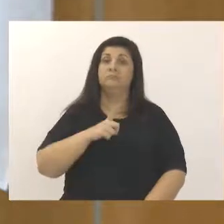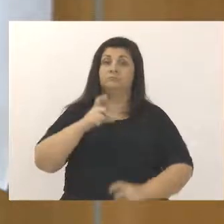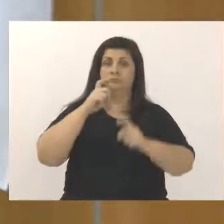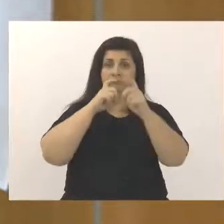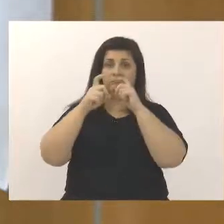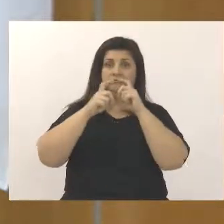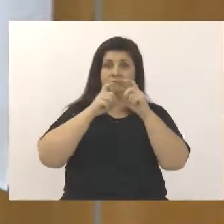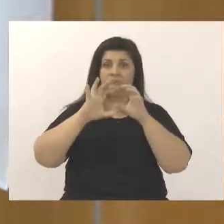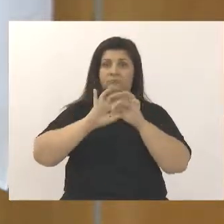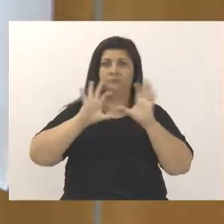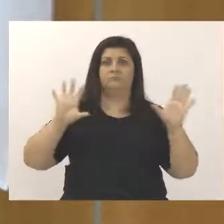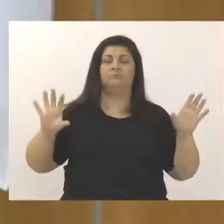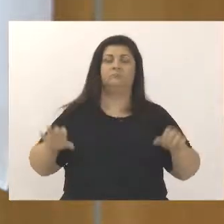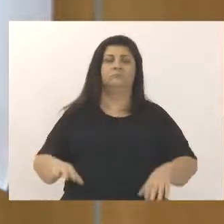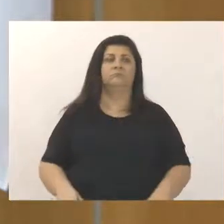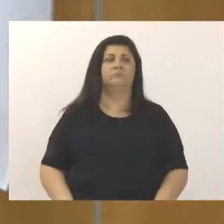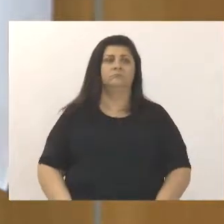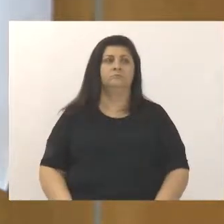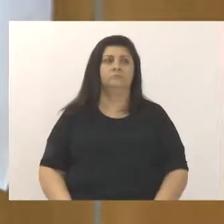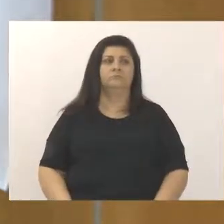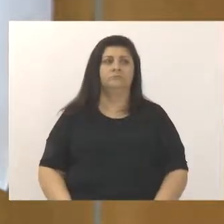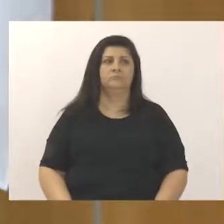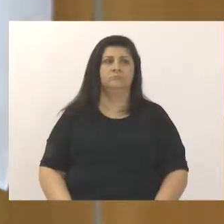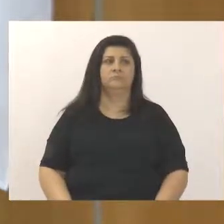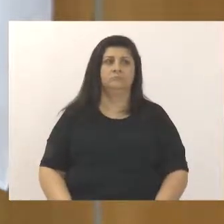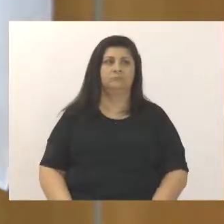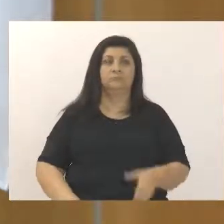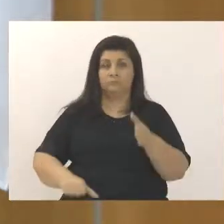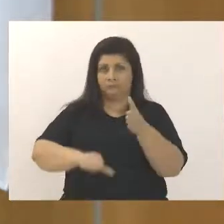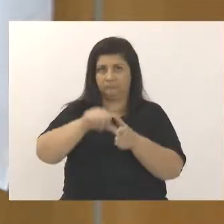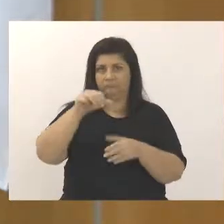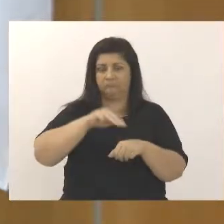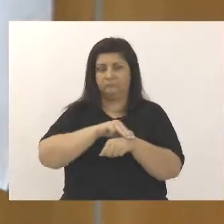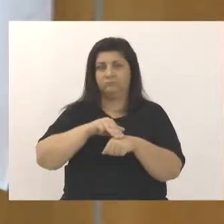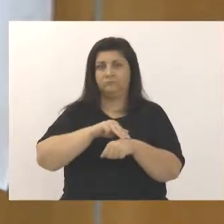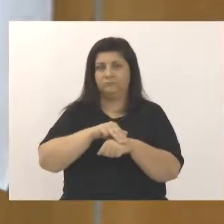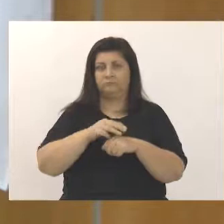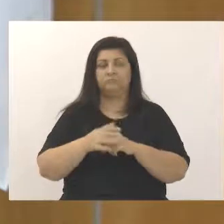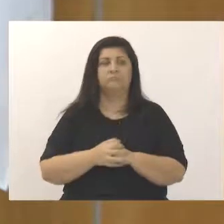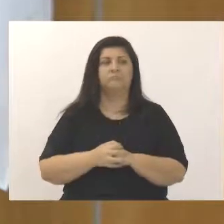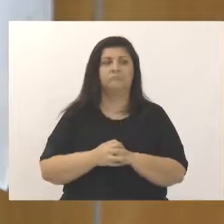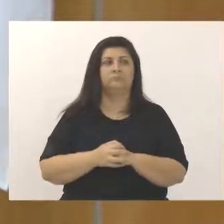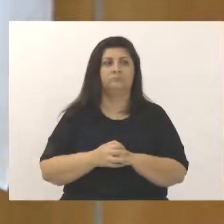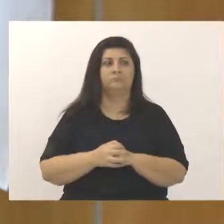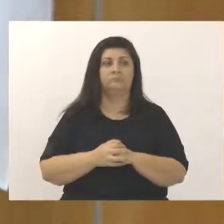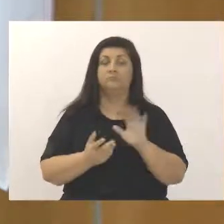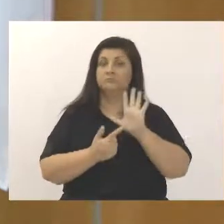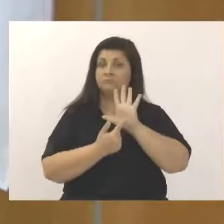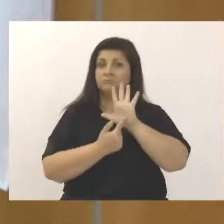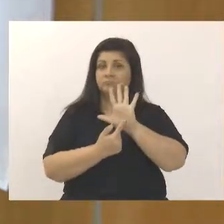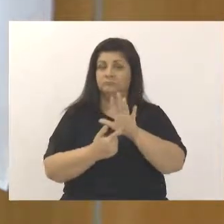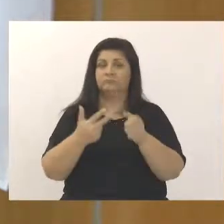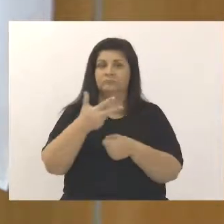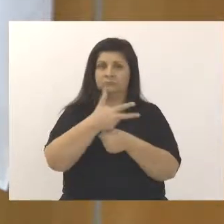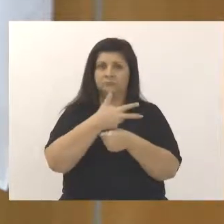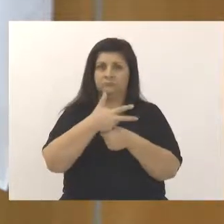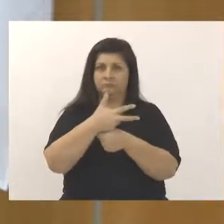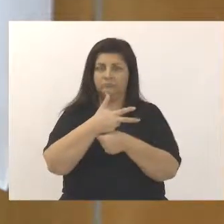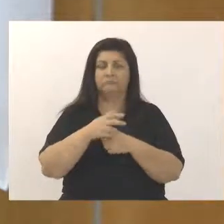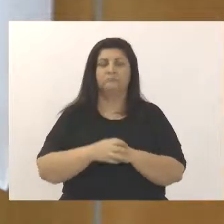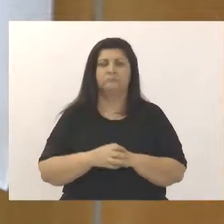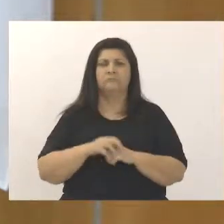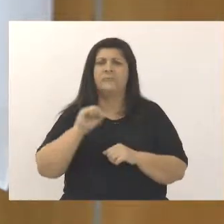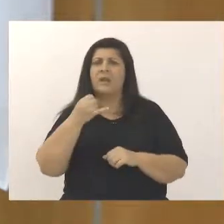pública. Nessa primeira questão, eu gostaria de apresentar um vídeo para quem